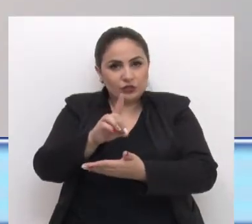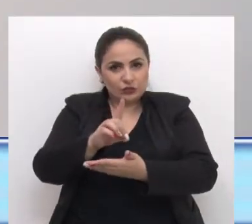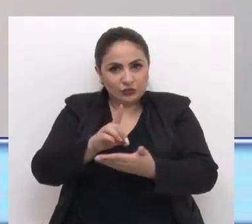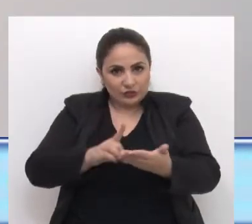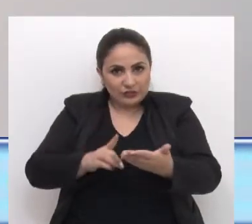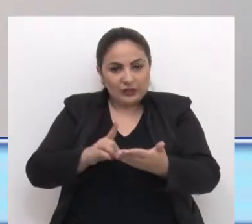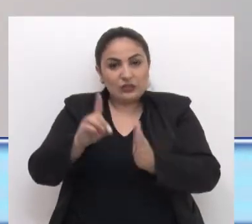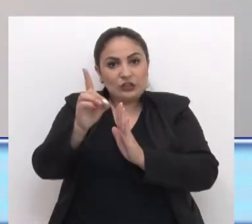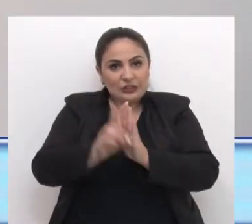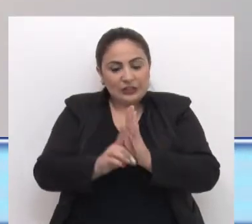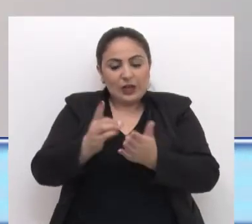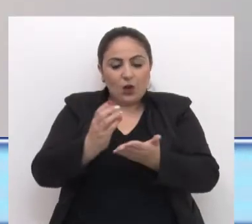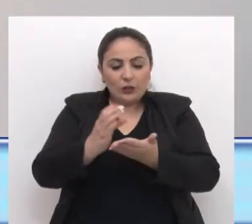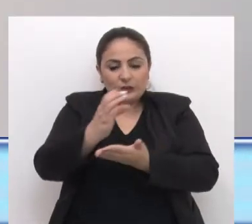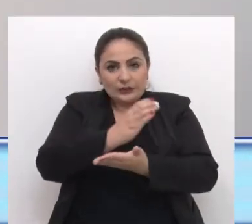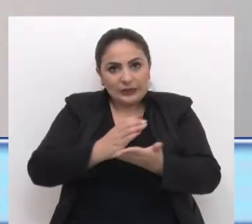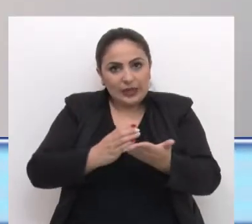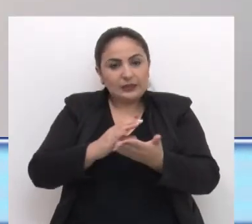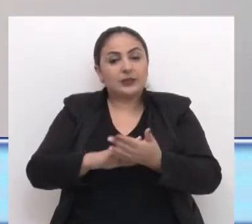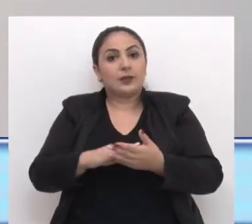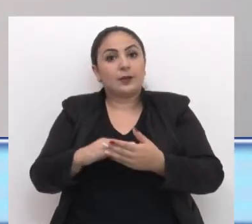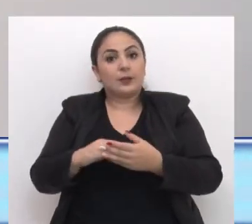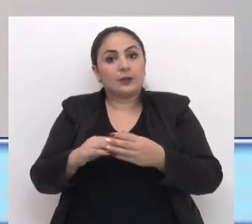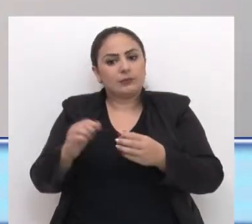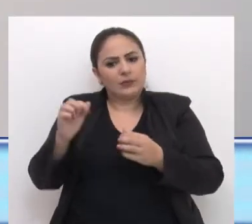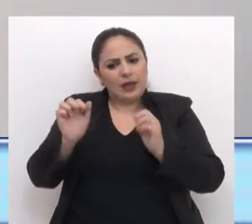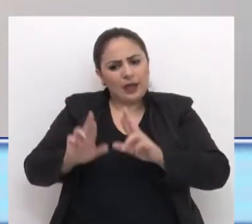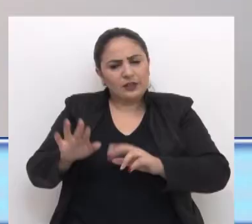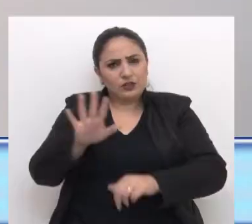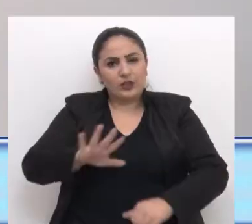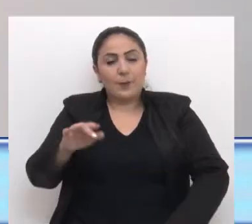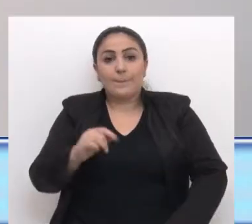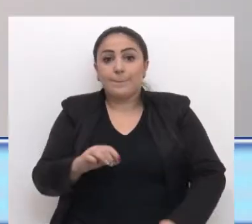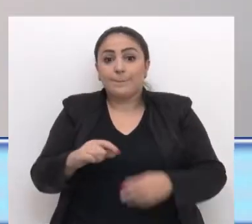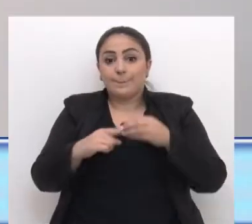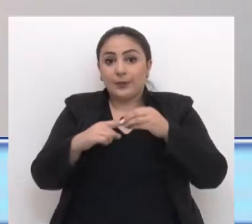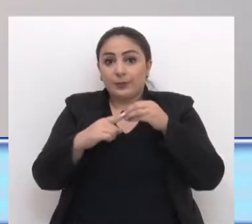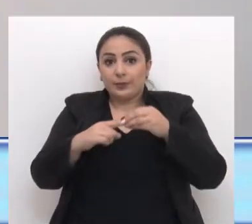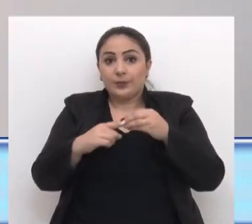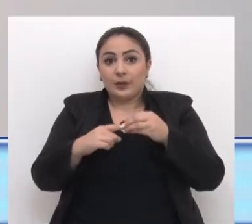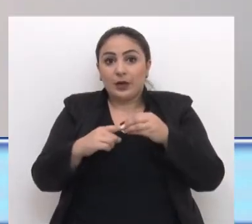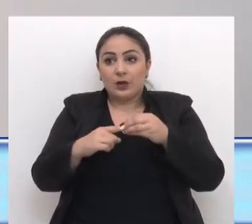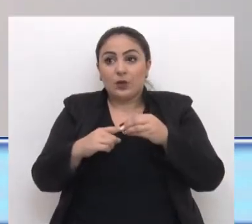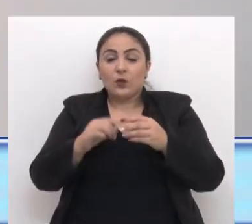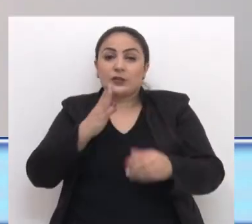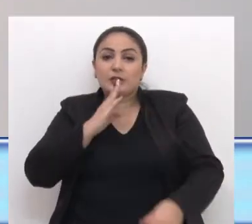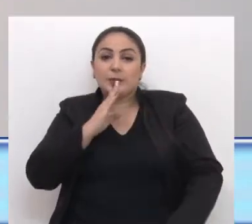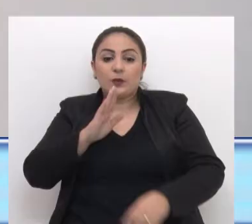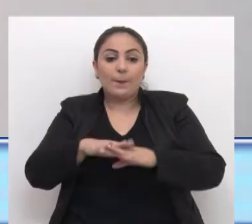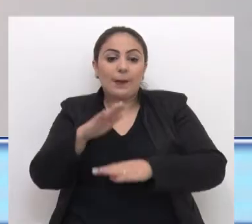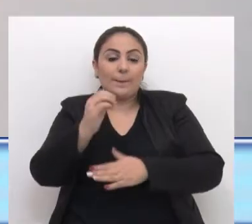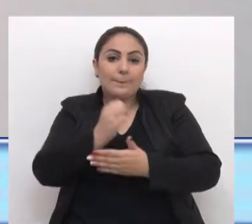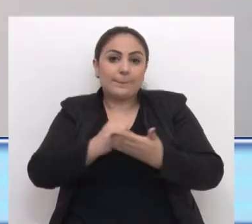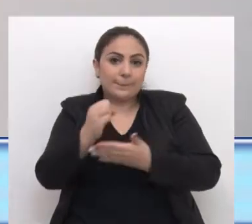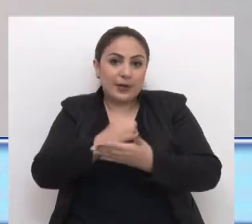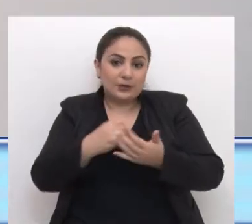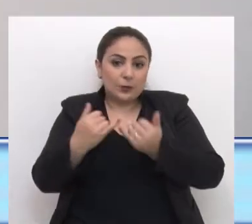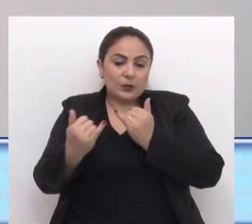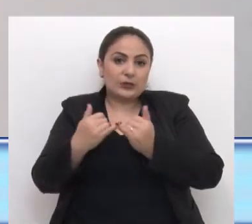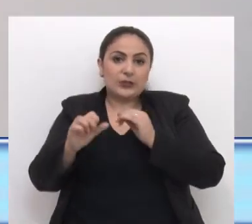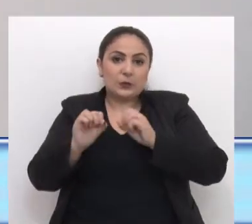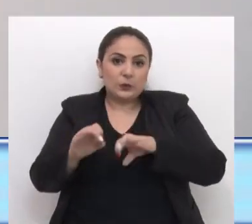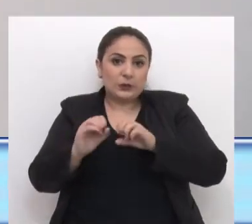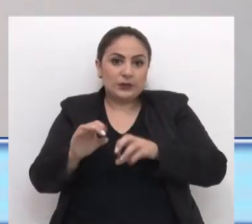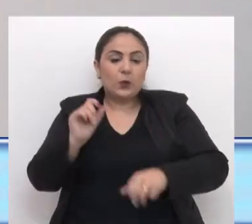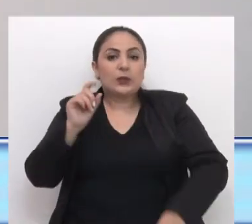dissertações e de teses vão nessa direção geral. O que são os fundamentos? Os fundamentos envolvem aqueles conhecimentos mais